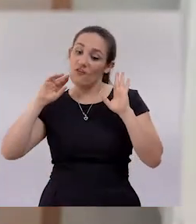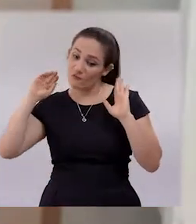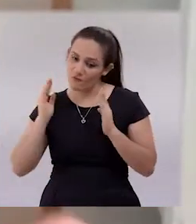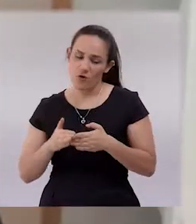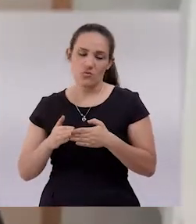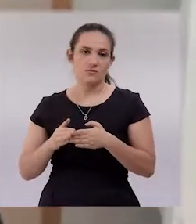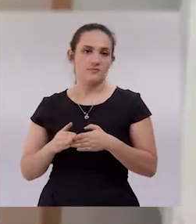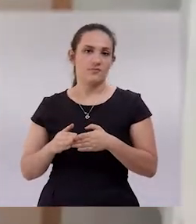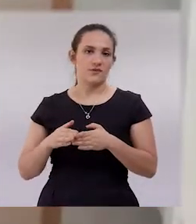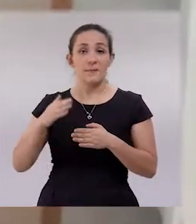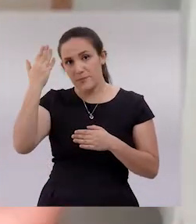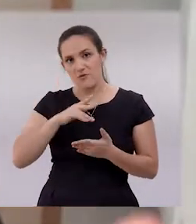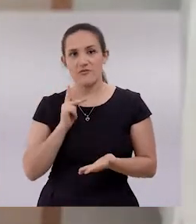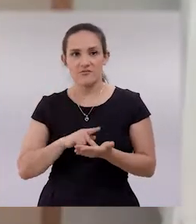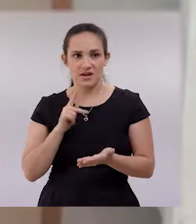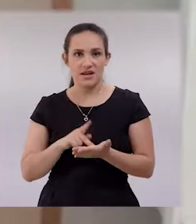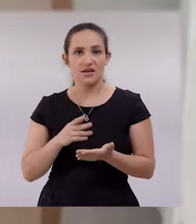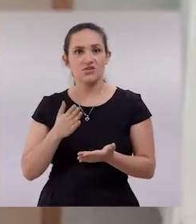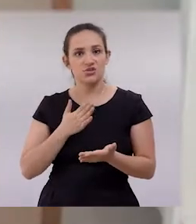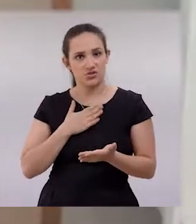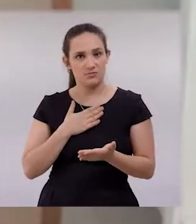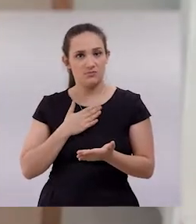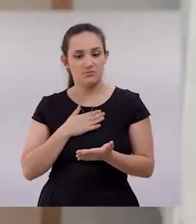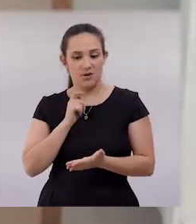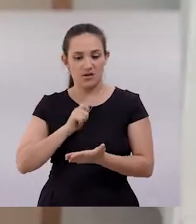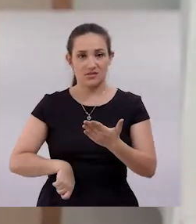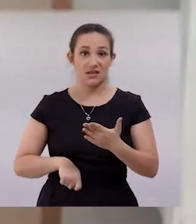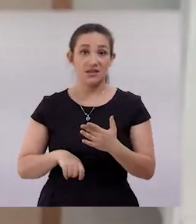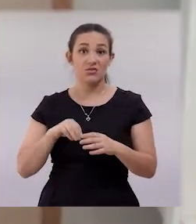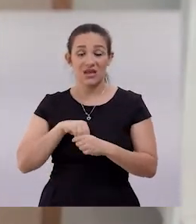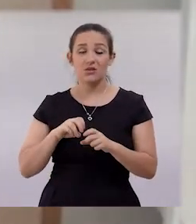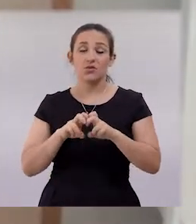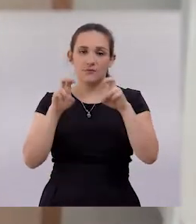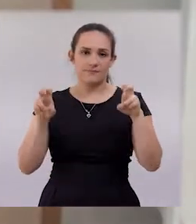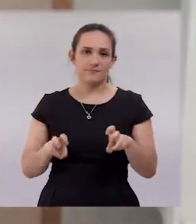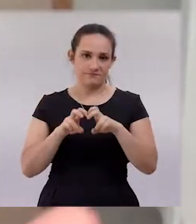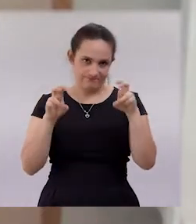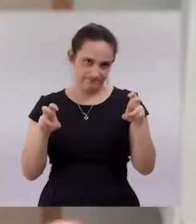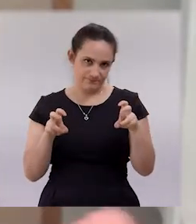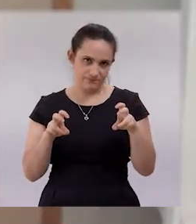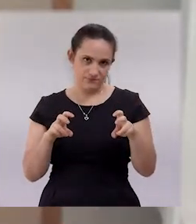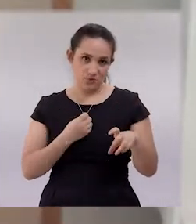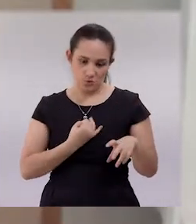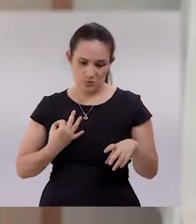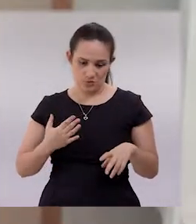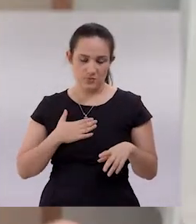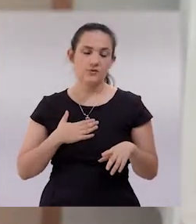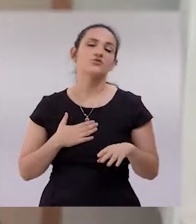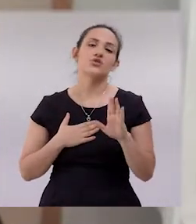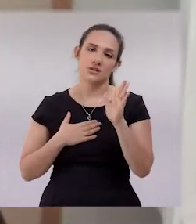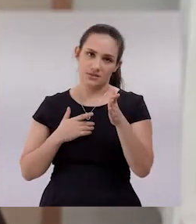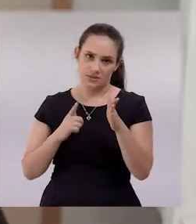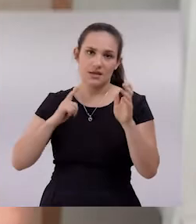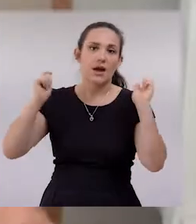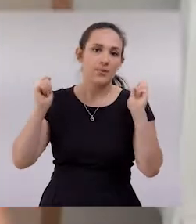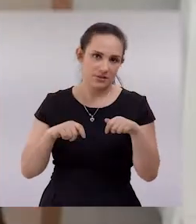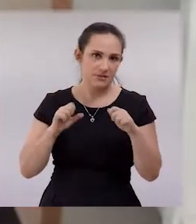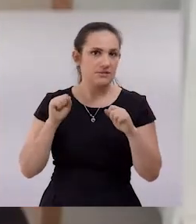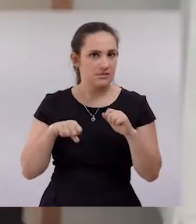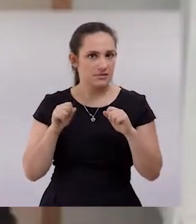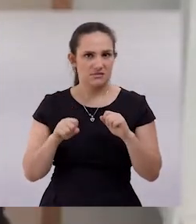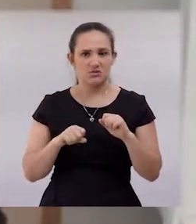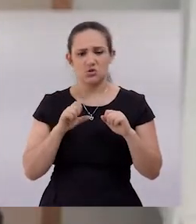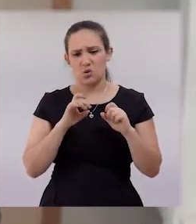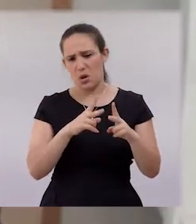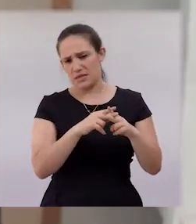disponibilidade de integração em plataformas de prescrição eletrônica. Então, existe sim já a possibilidade